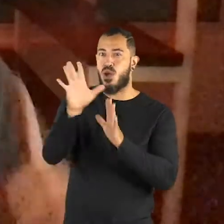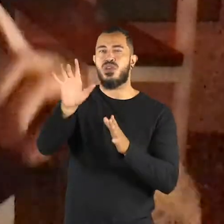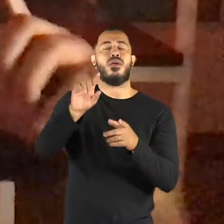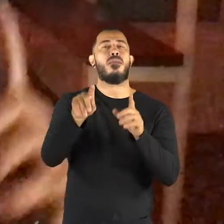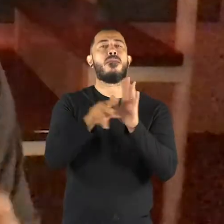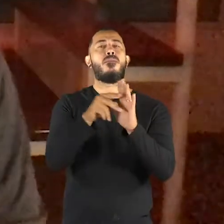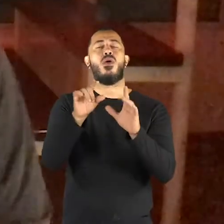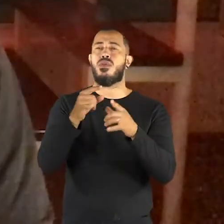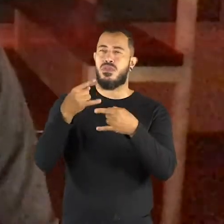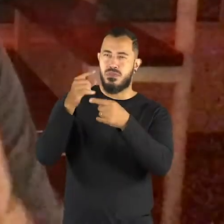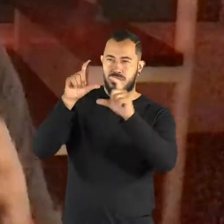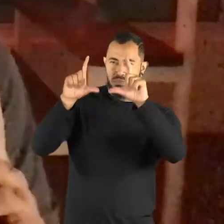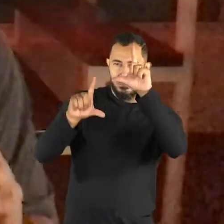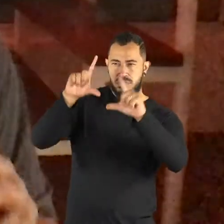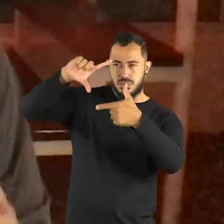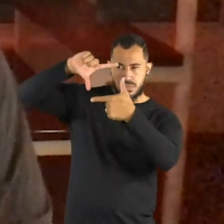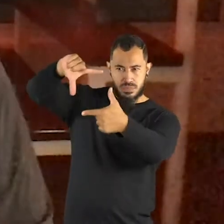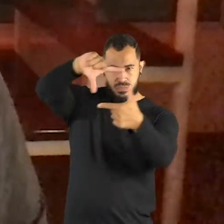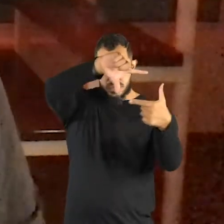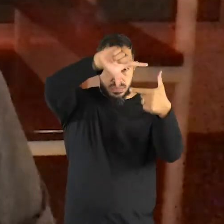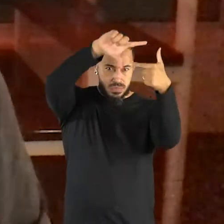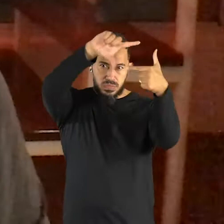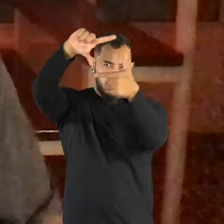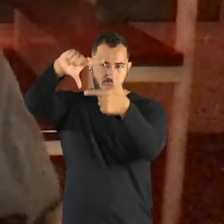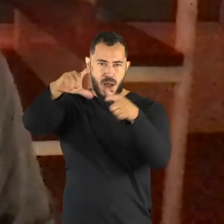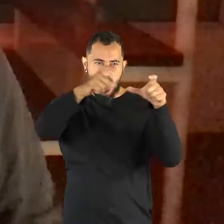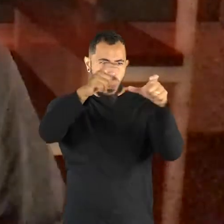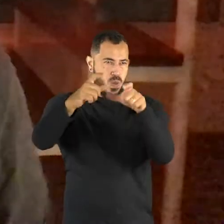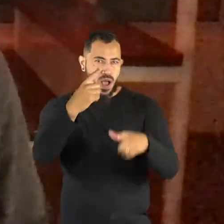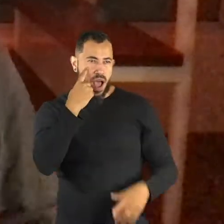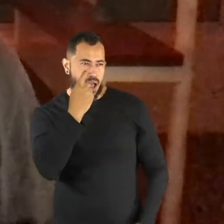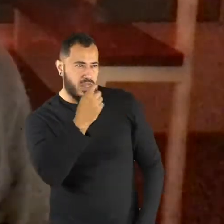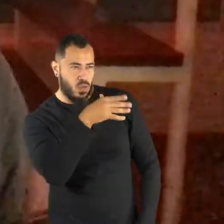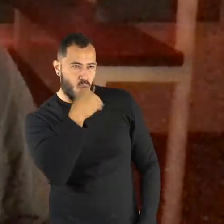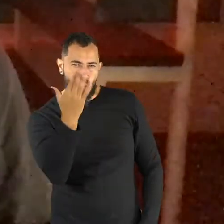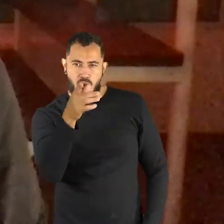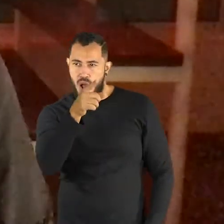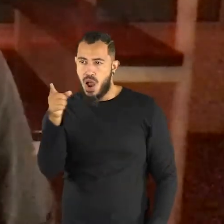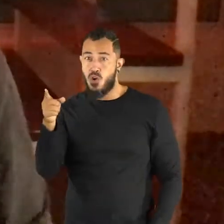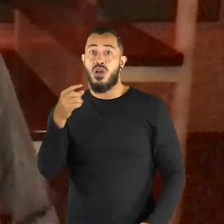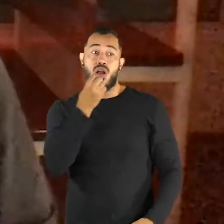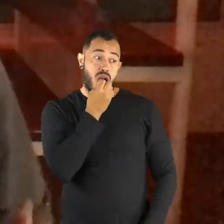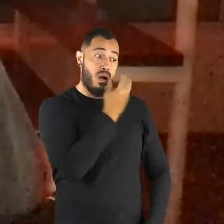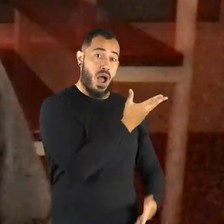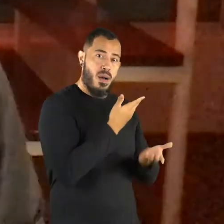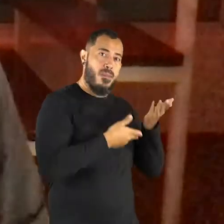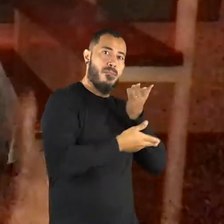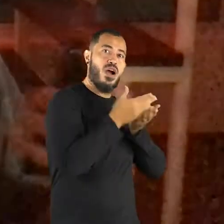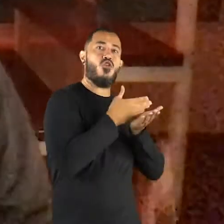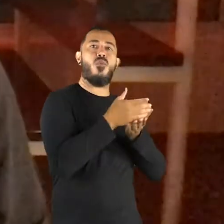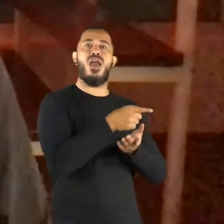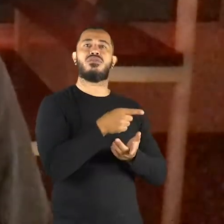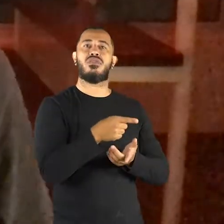fazer enquadramentos, procurar locais que são interessantes para você já começar a dividir com as pessoas como que esse filme vai